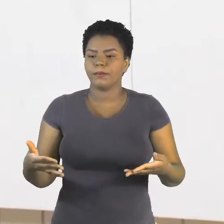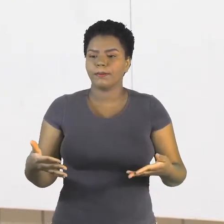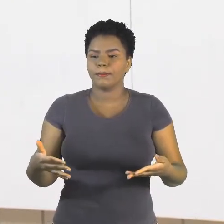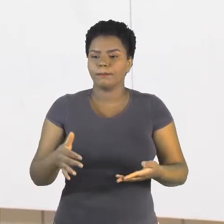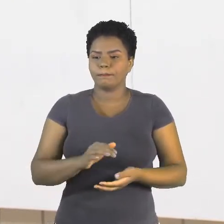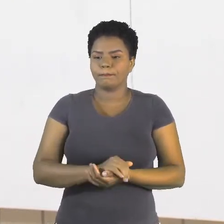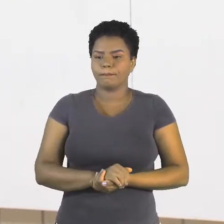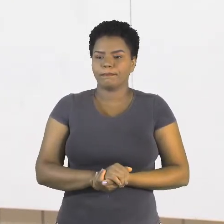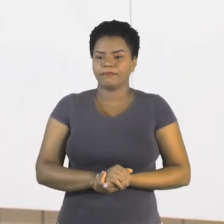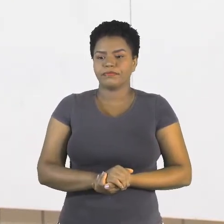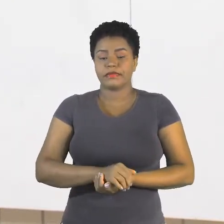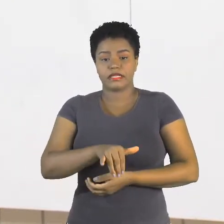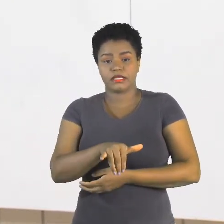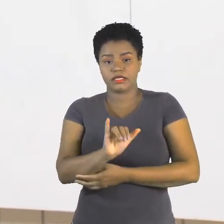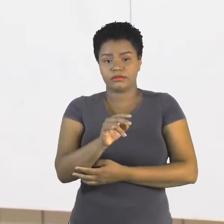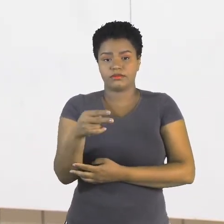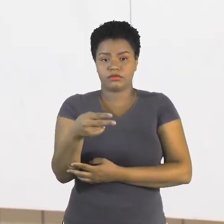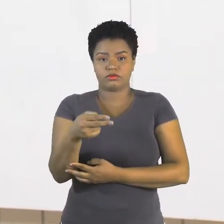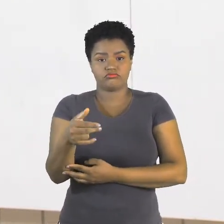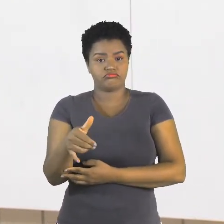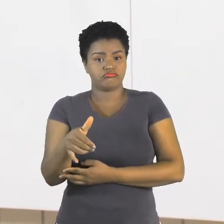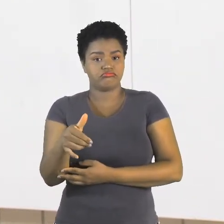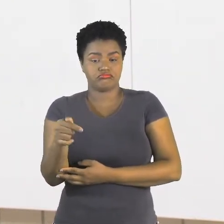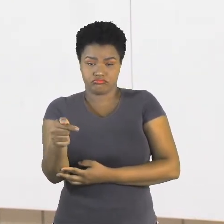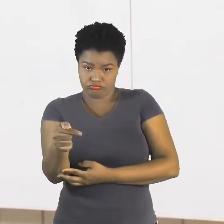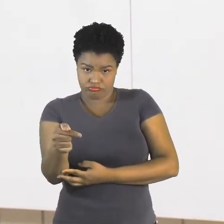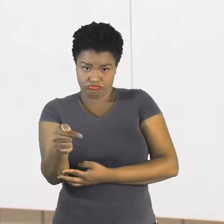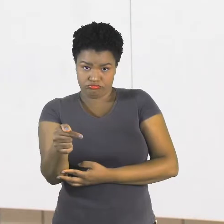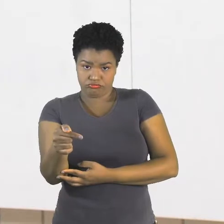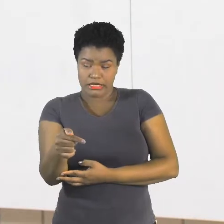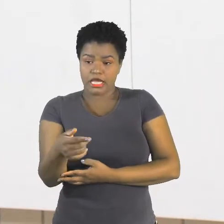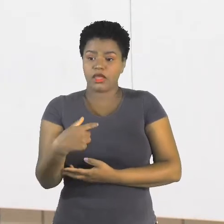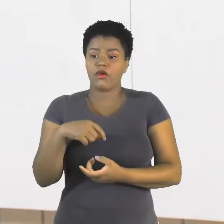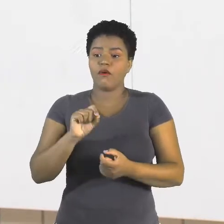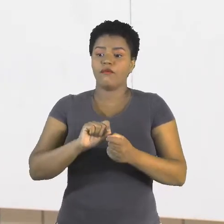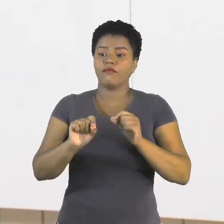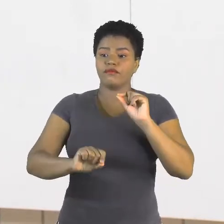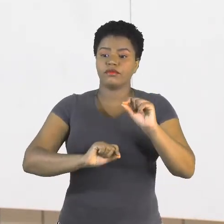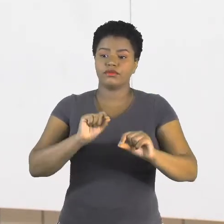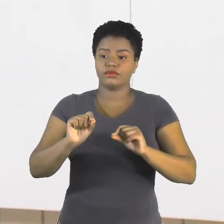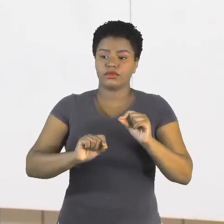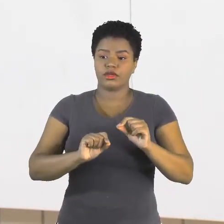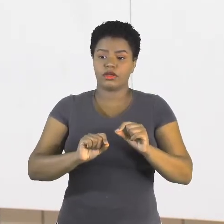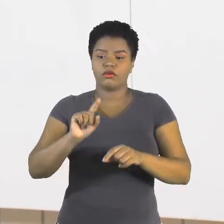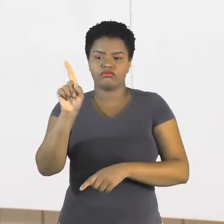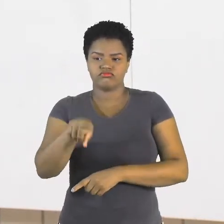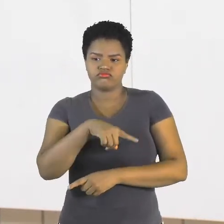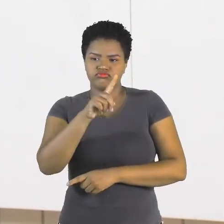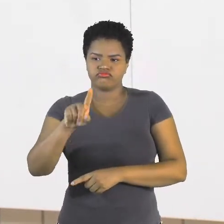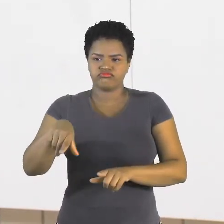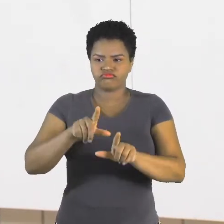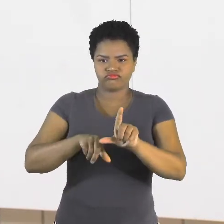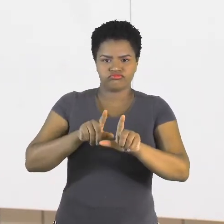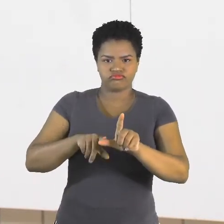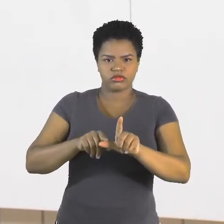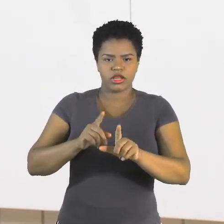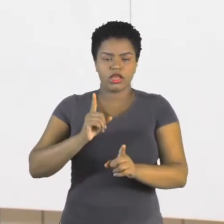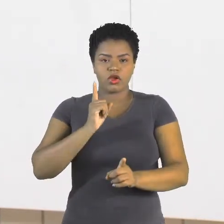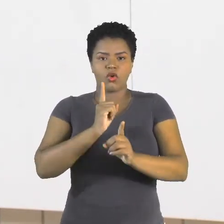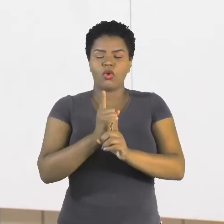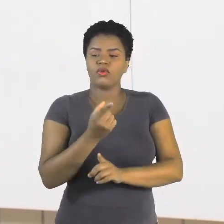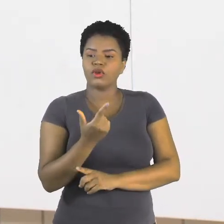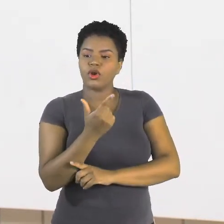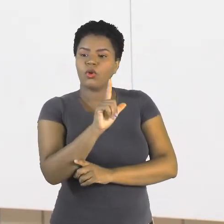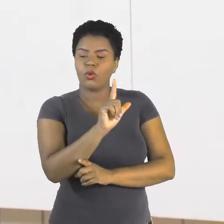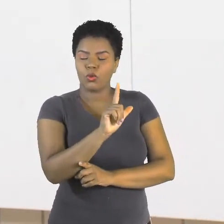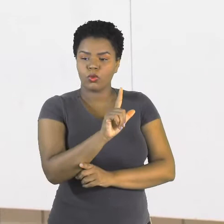a 7. O que eu fiz? Eliminei uma incógnita, encontrei o valor da outra e